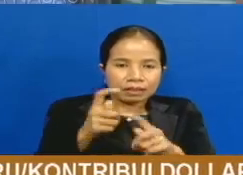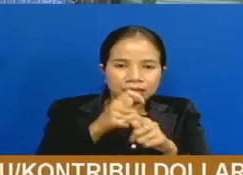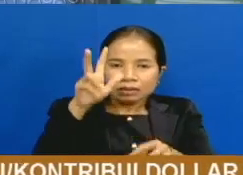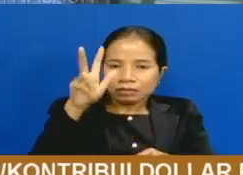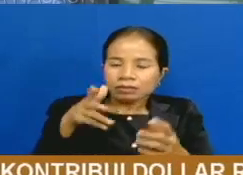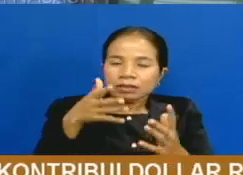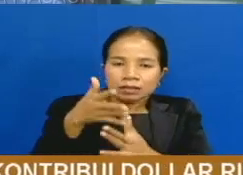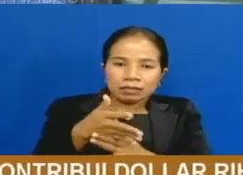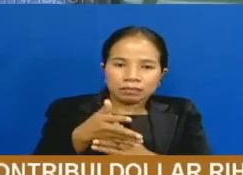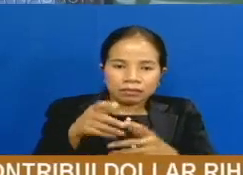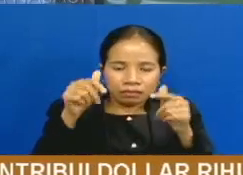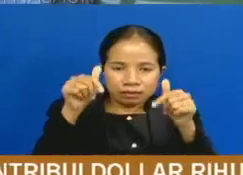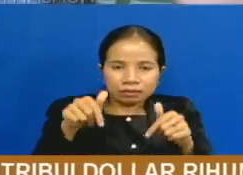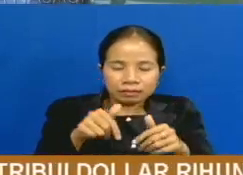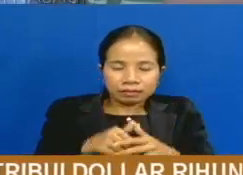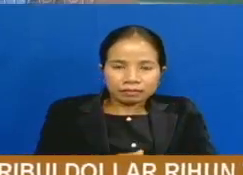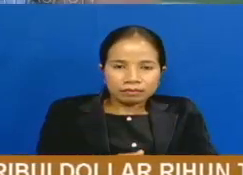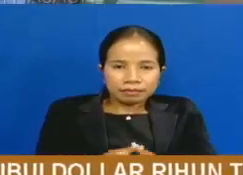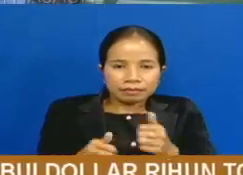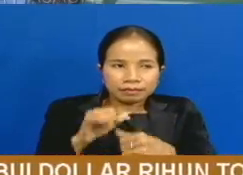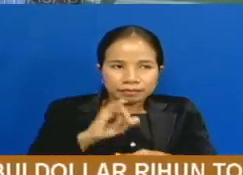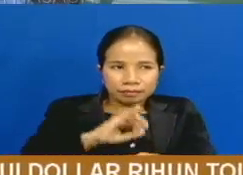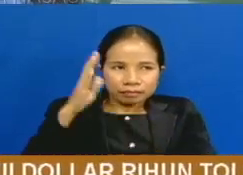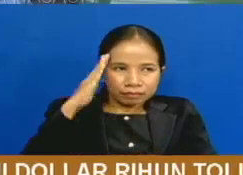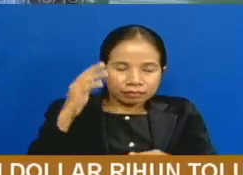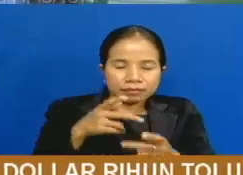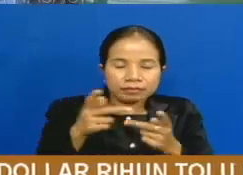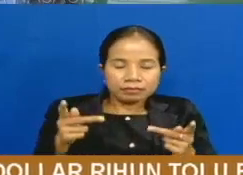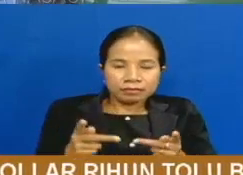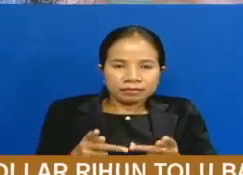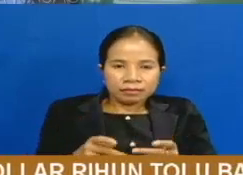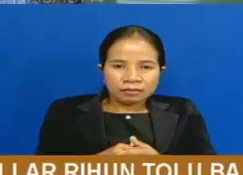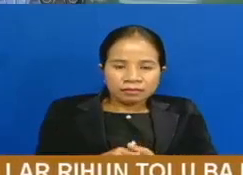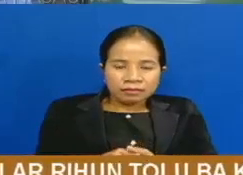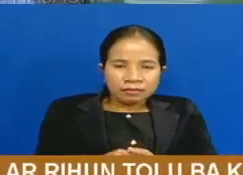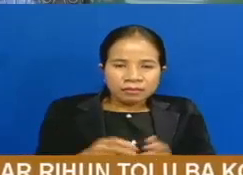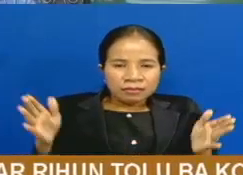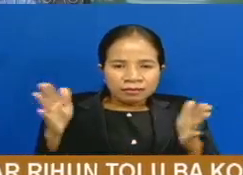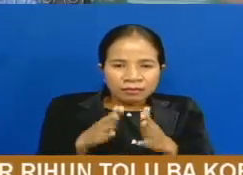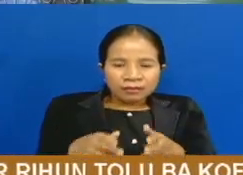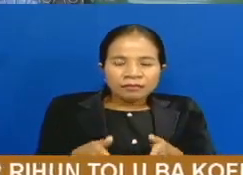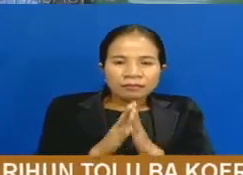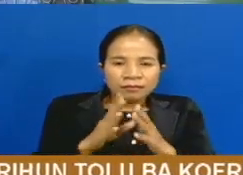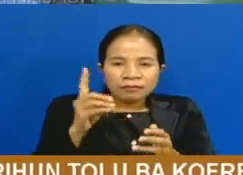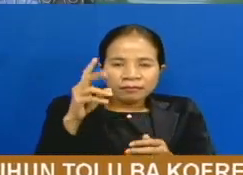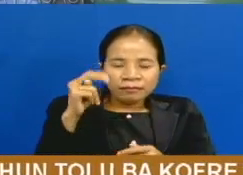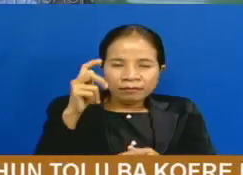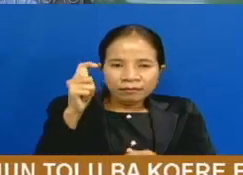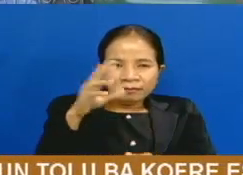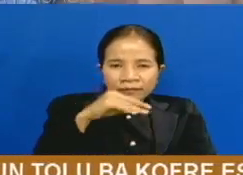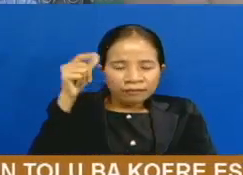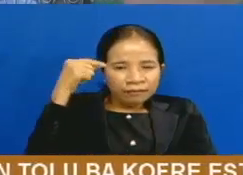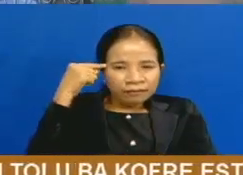tama utene ne be tuirane terminal ne lamuat ne be usuba be dente tesira no governo